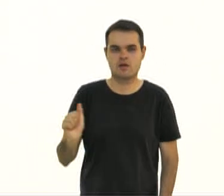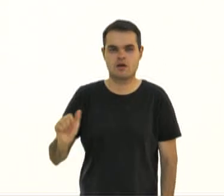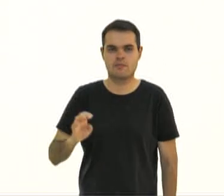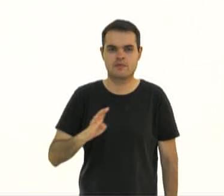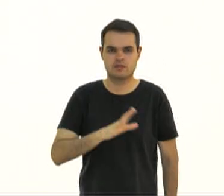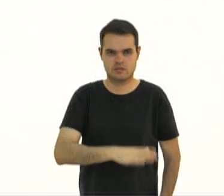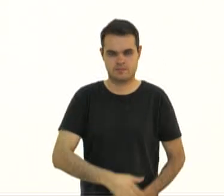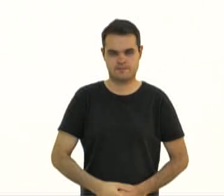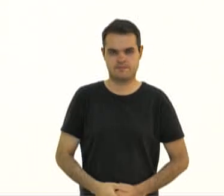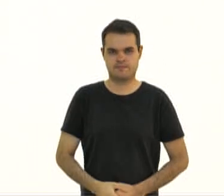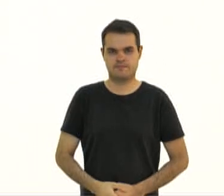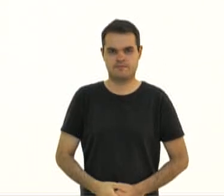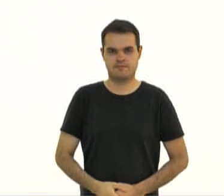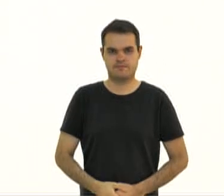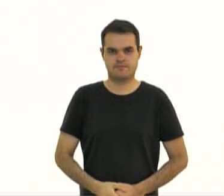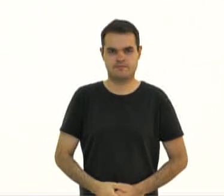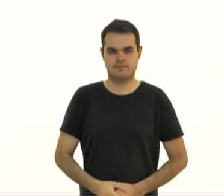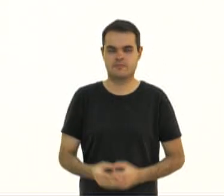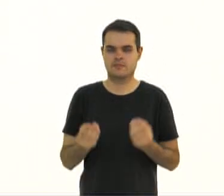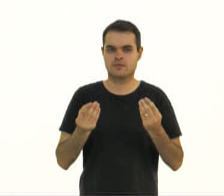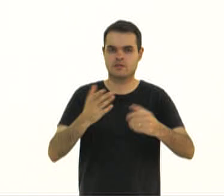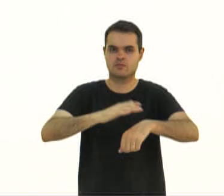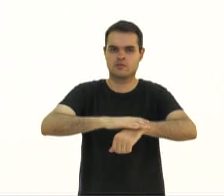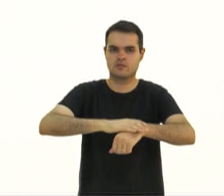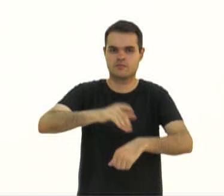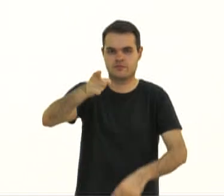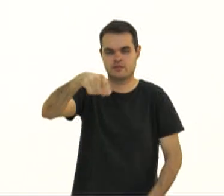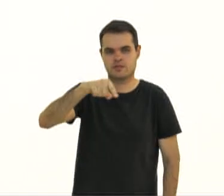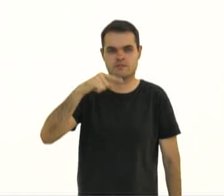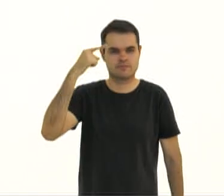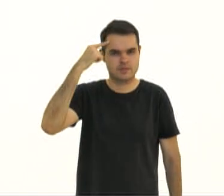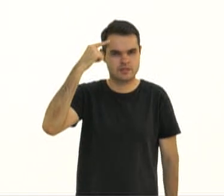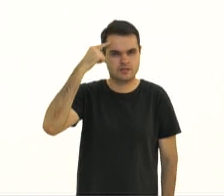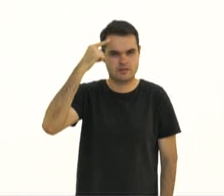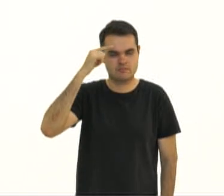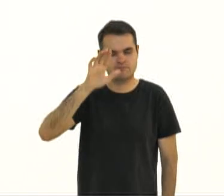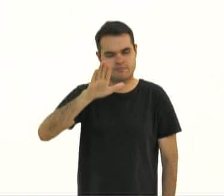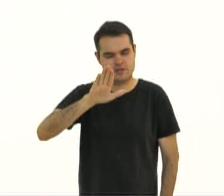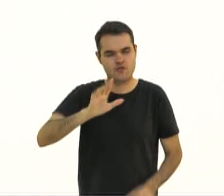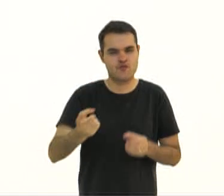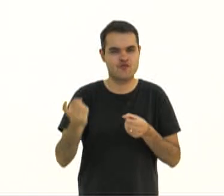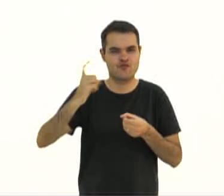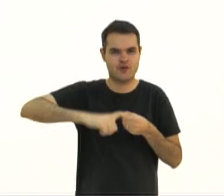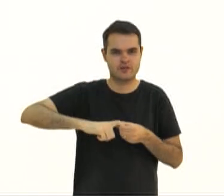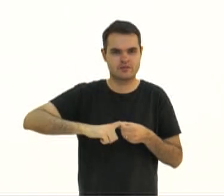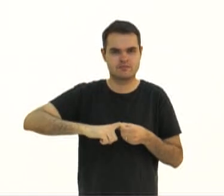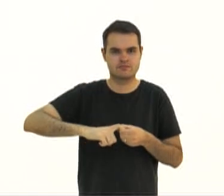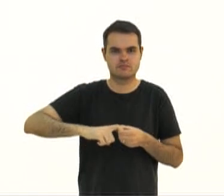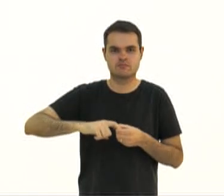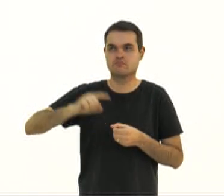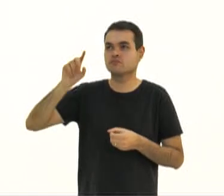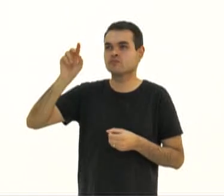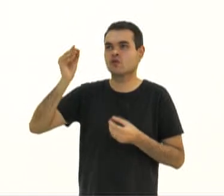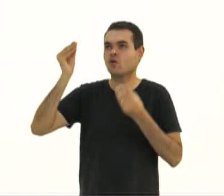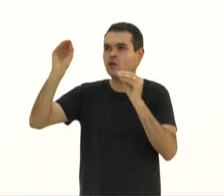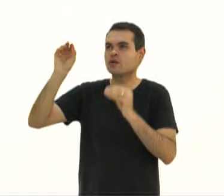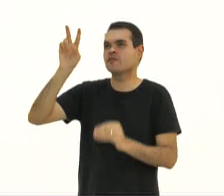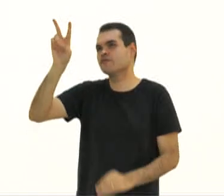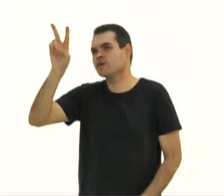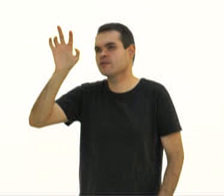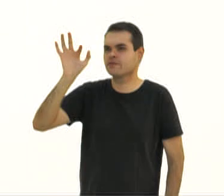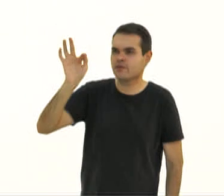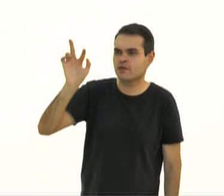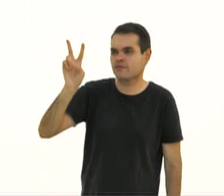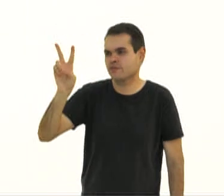B ou C. Eu vou dar um tempinho para vocês pensarem nessa questão aqui e daqui a pouco a gente volta. Assinale com verdadeiro e falsa. Veja aquilo que